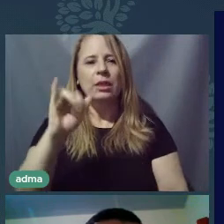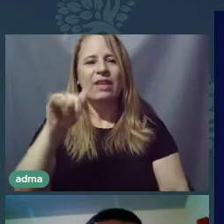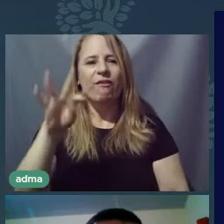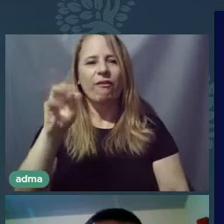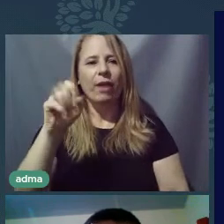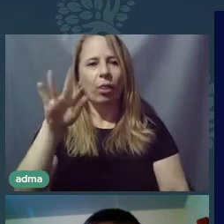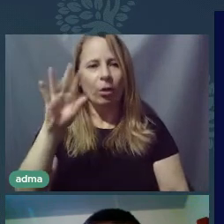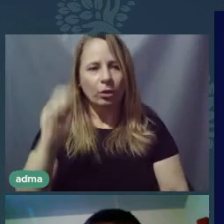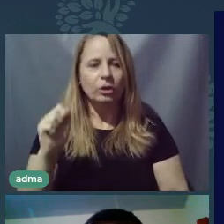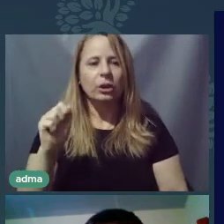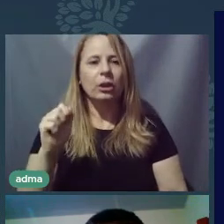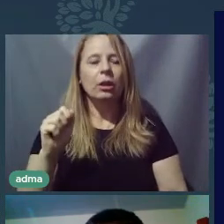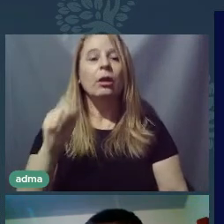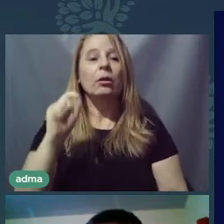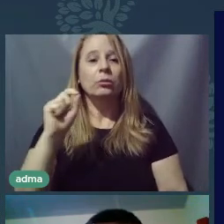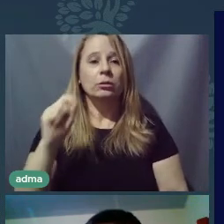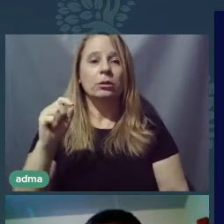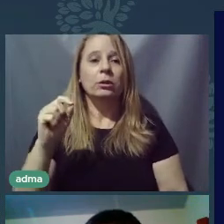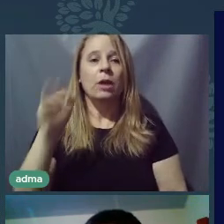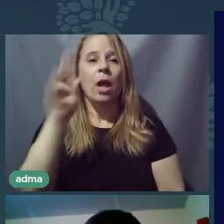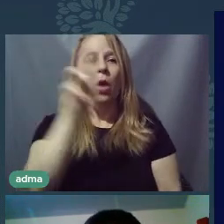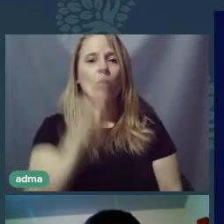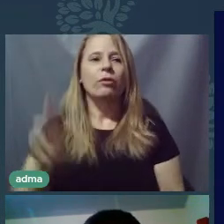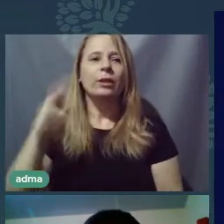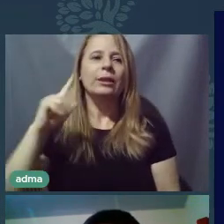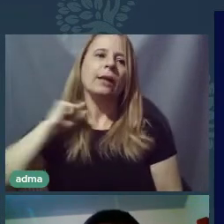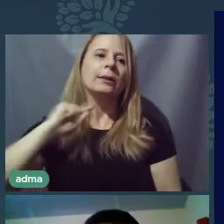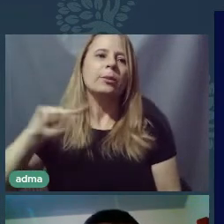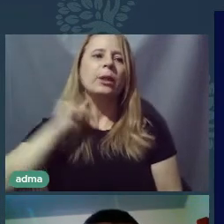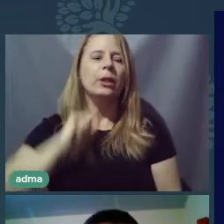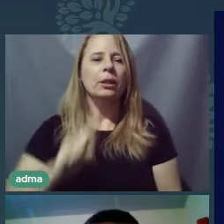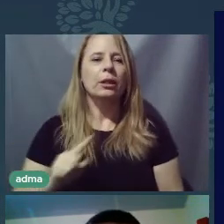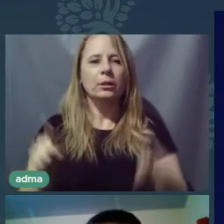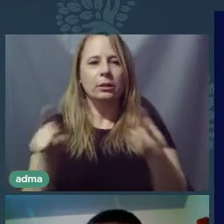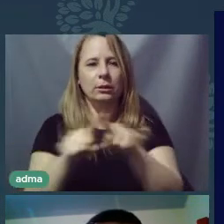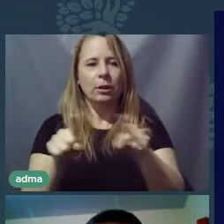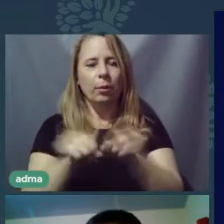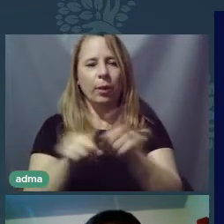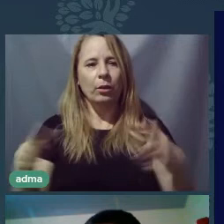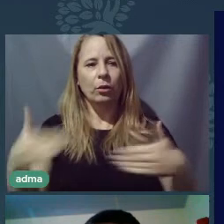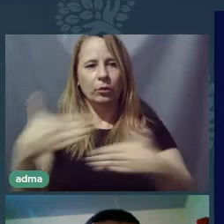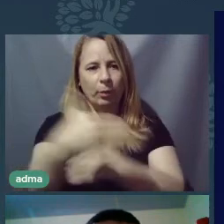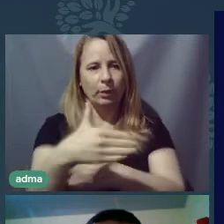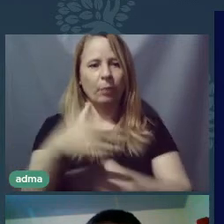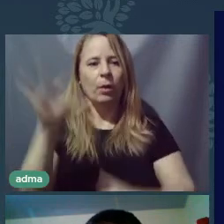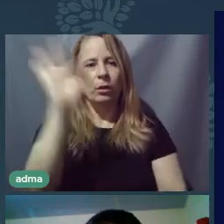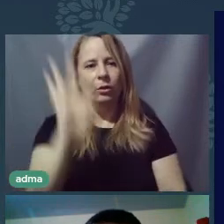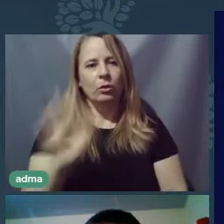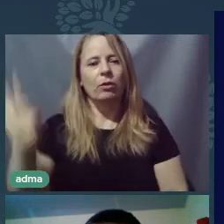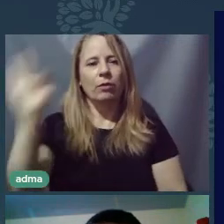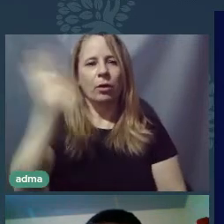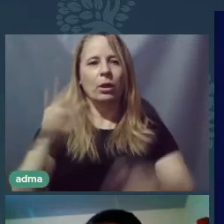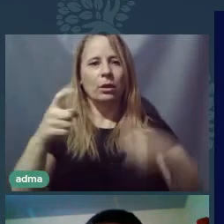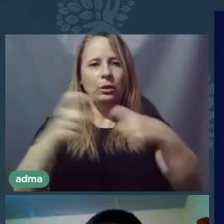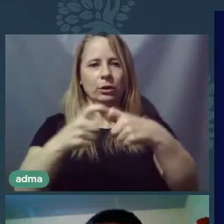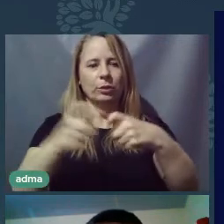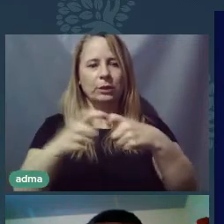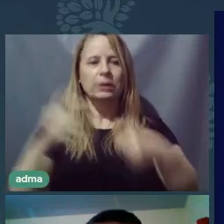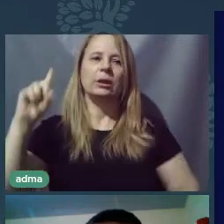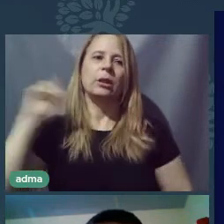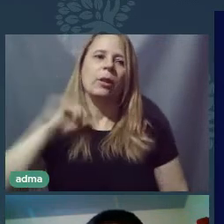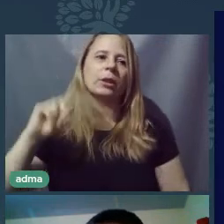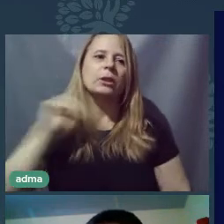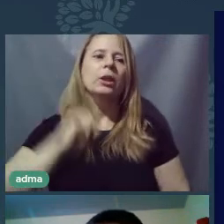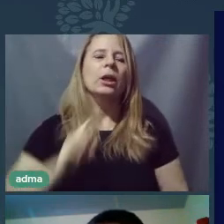na Universidade Federal de Minas Gerais, professor titular do Departamento de Pediatria da Faculdade de Medicina de Minas